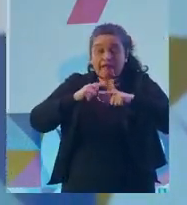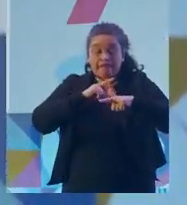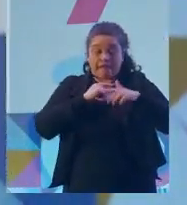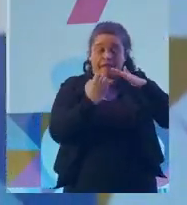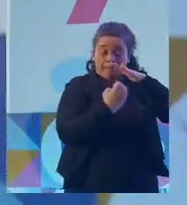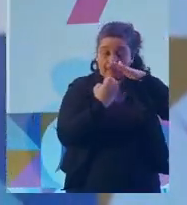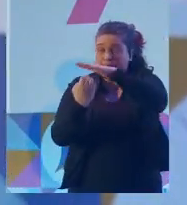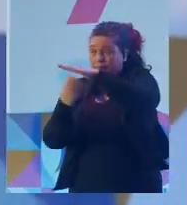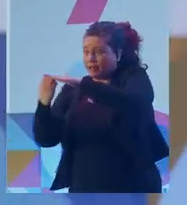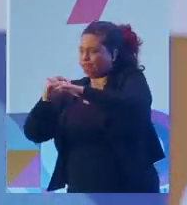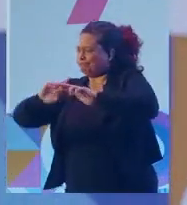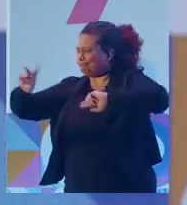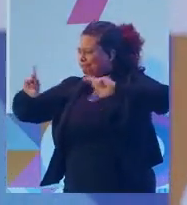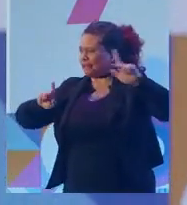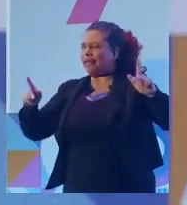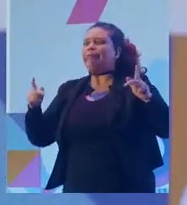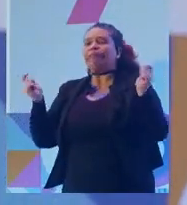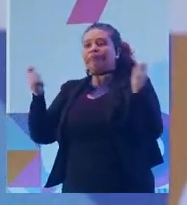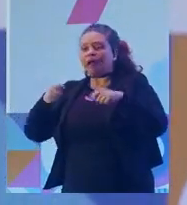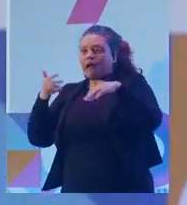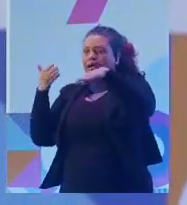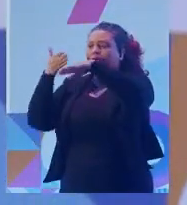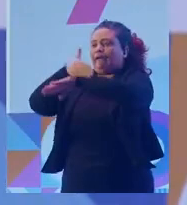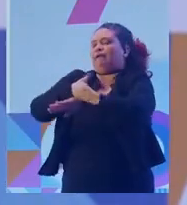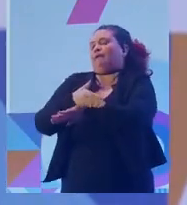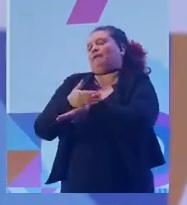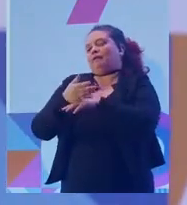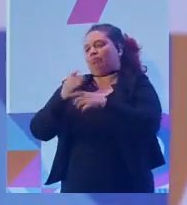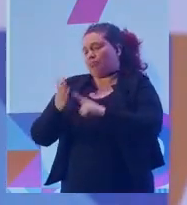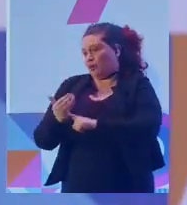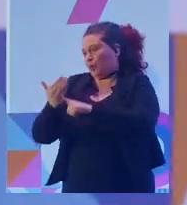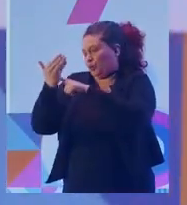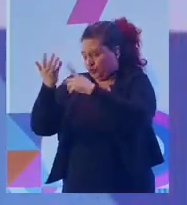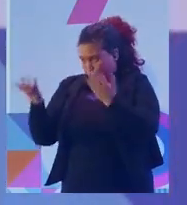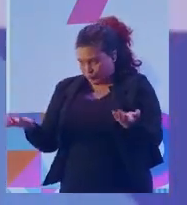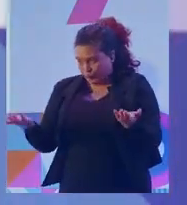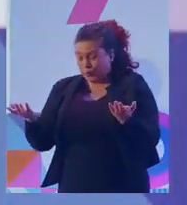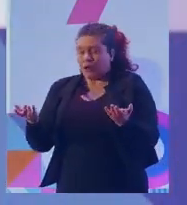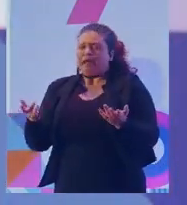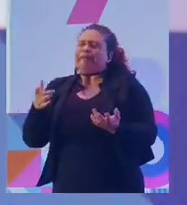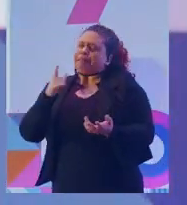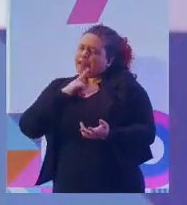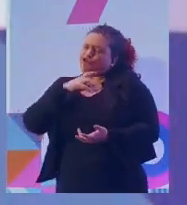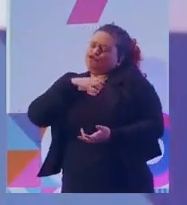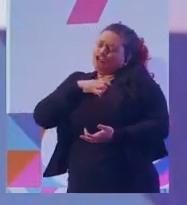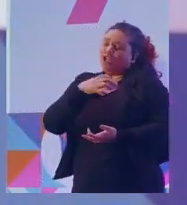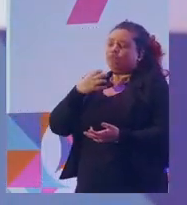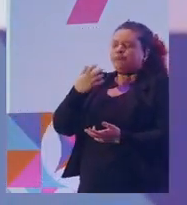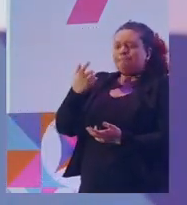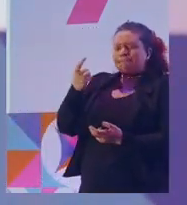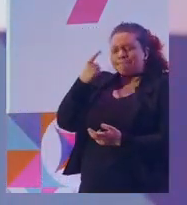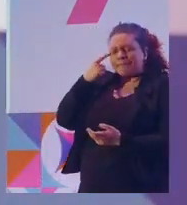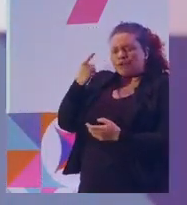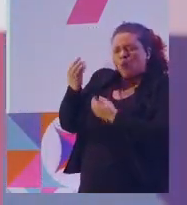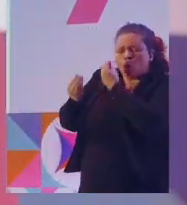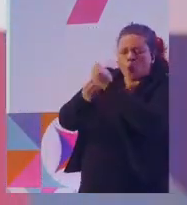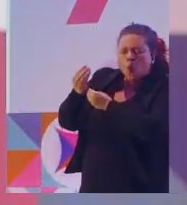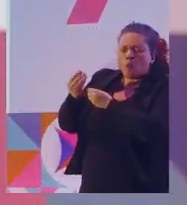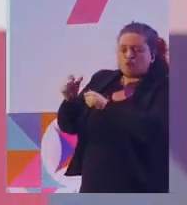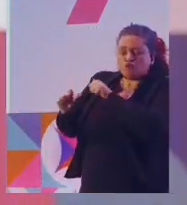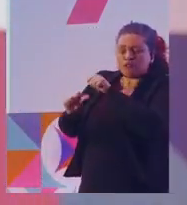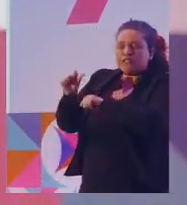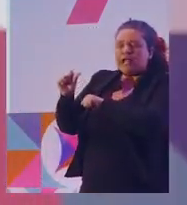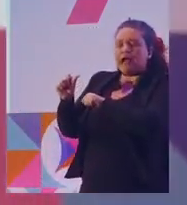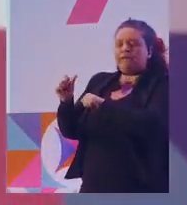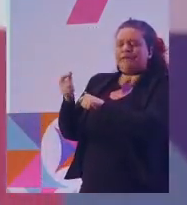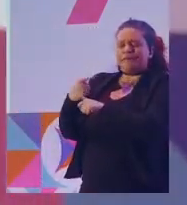geram assets tecnológicos. Uma das maneiras que nós temos que começar a mudar é como nós pensamos